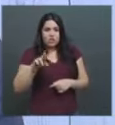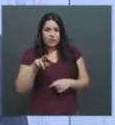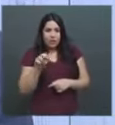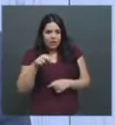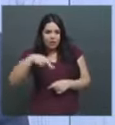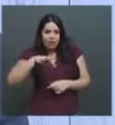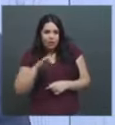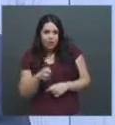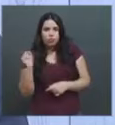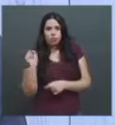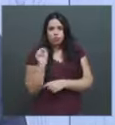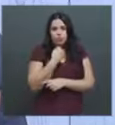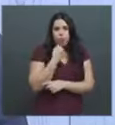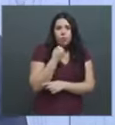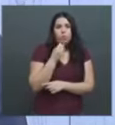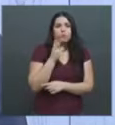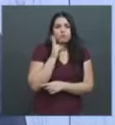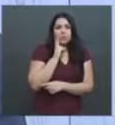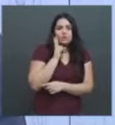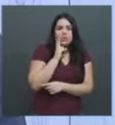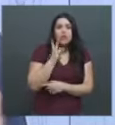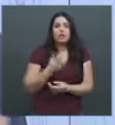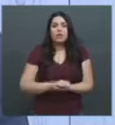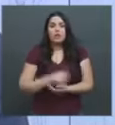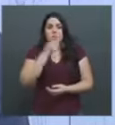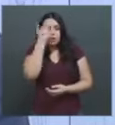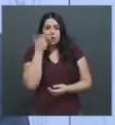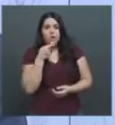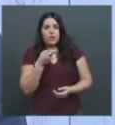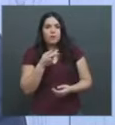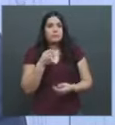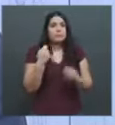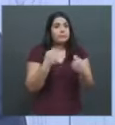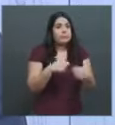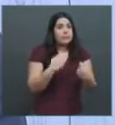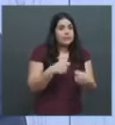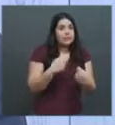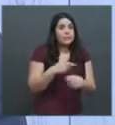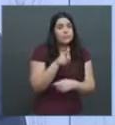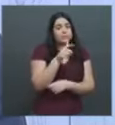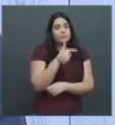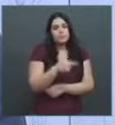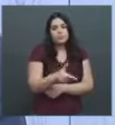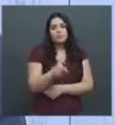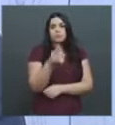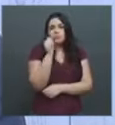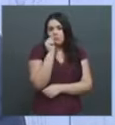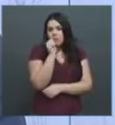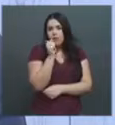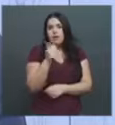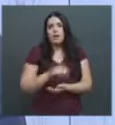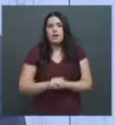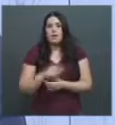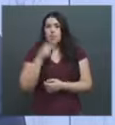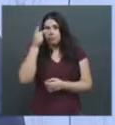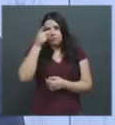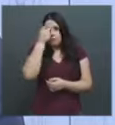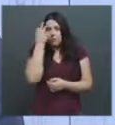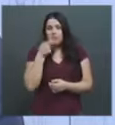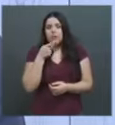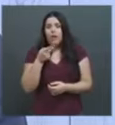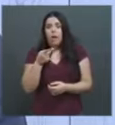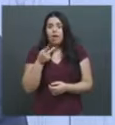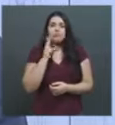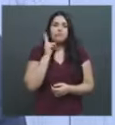pacientes, eu indico que você tem que tomar muito líquido porque você está com cálculo urinário. Ele fala assim, doutor, mas pode deixar, vou tomar muita cerveja. Eu falo, não, não é